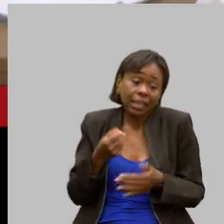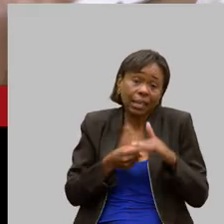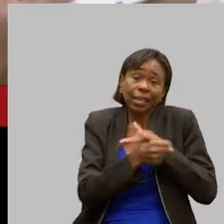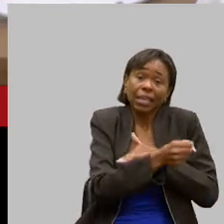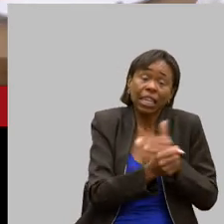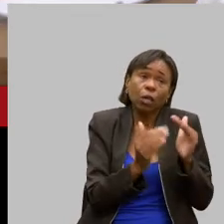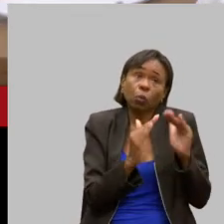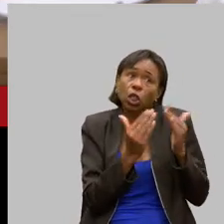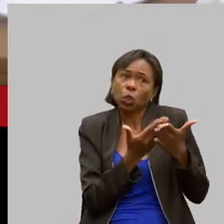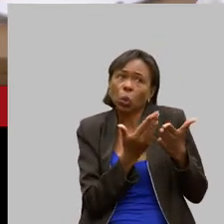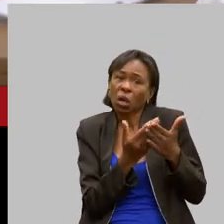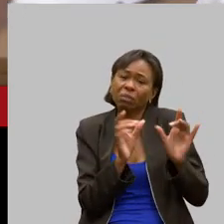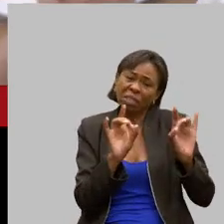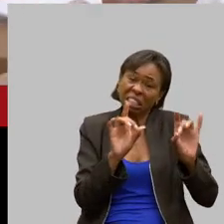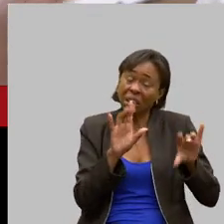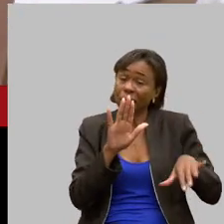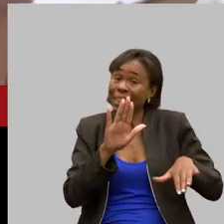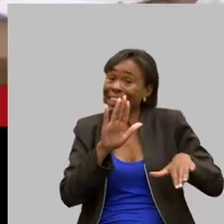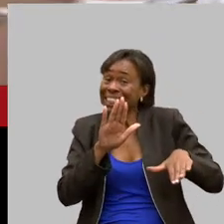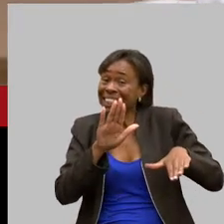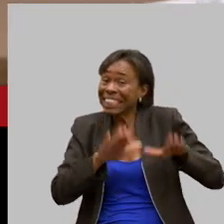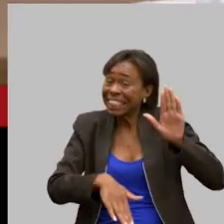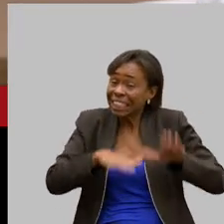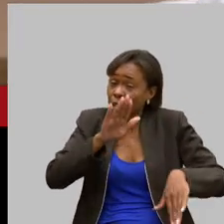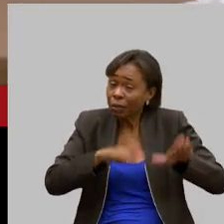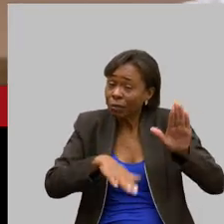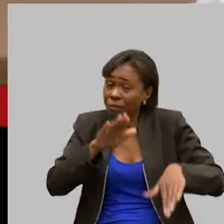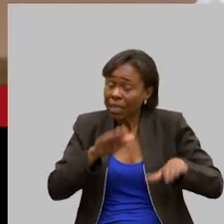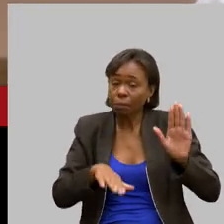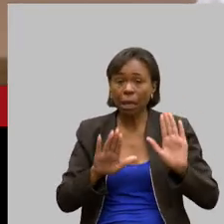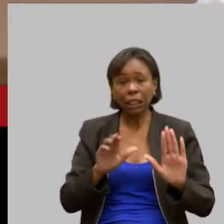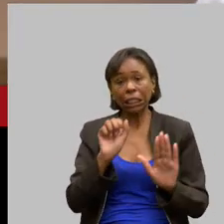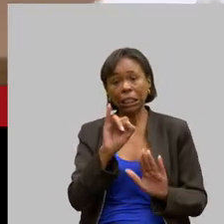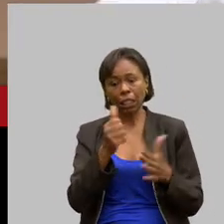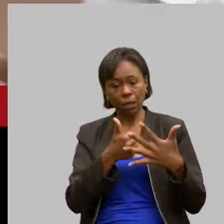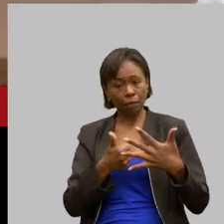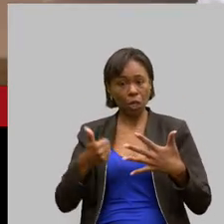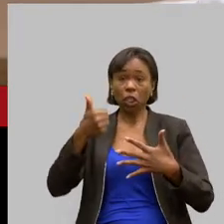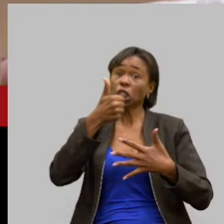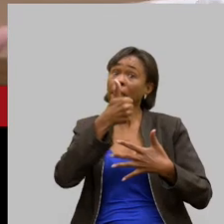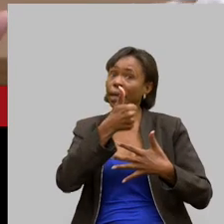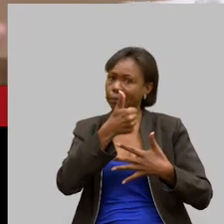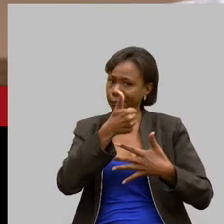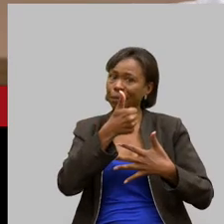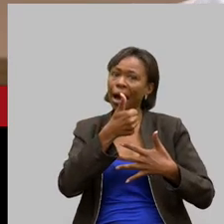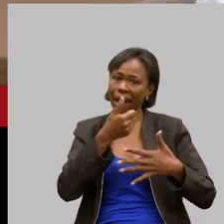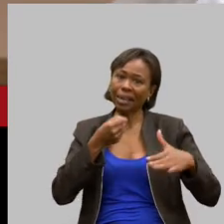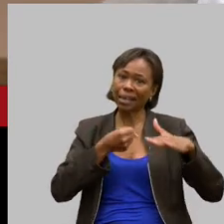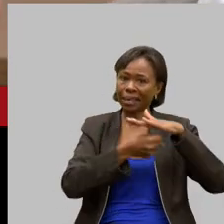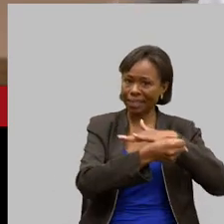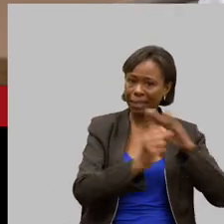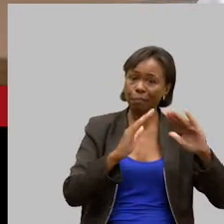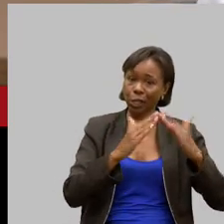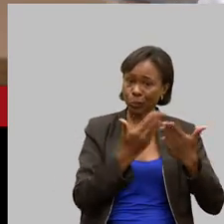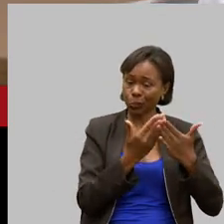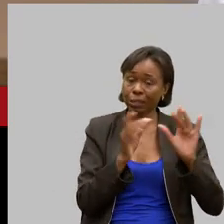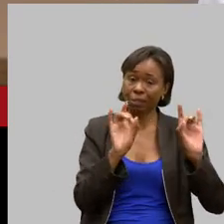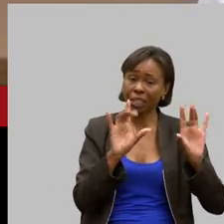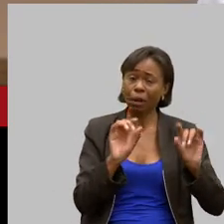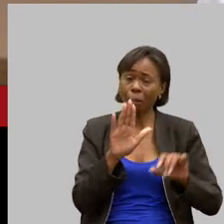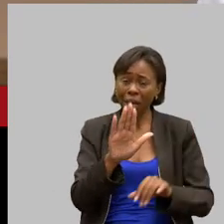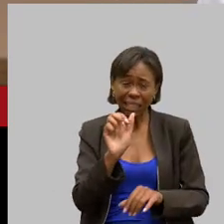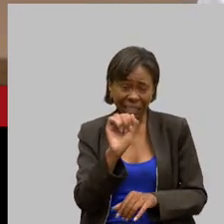talvez se a gente fosse privilegiado a gente teria frequentado uma escola especial mas se a gente não fosse nem isso a gente teria